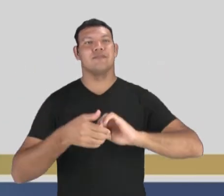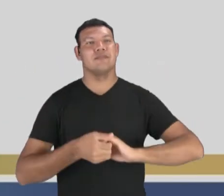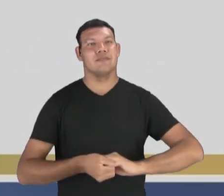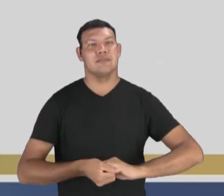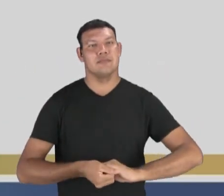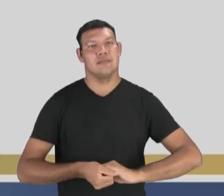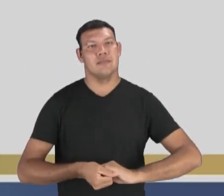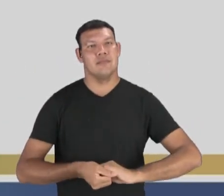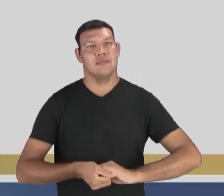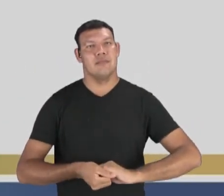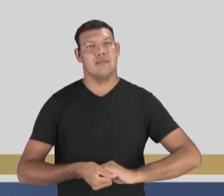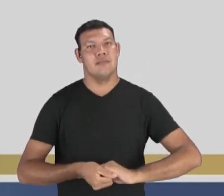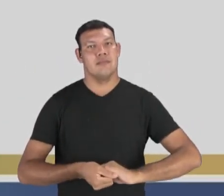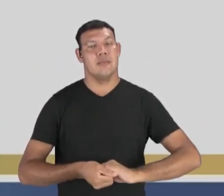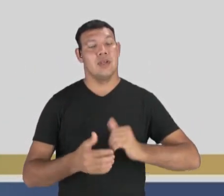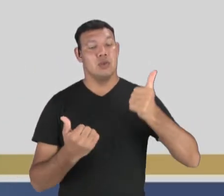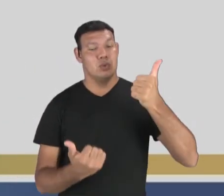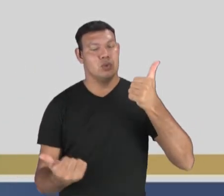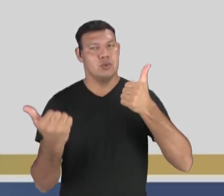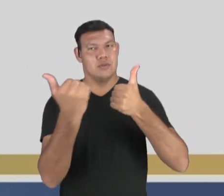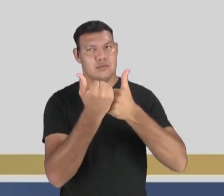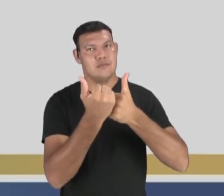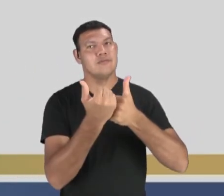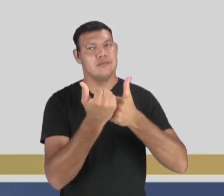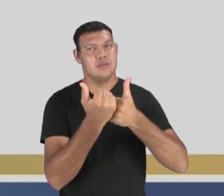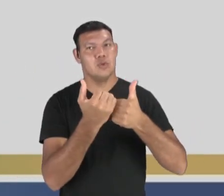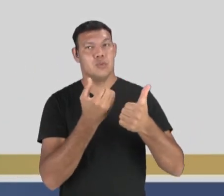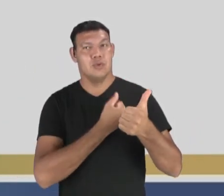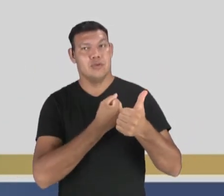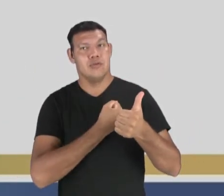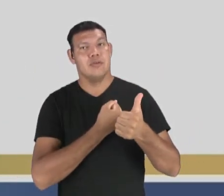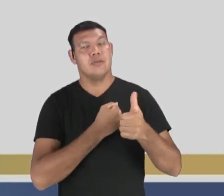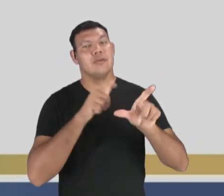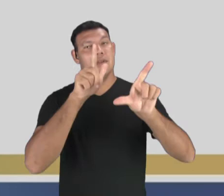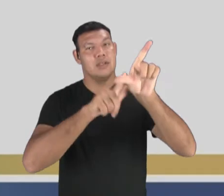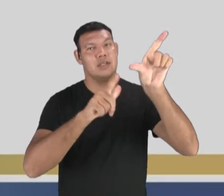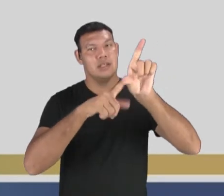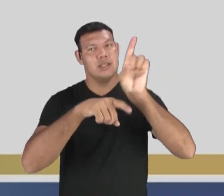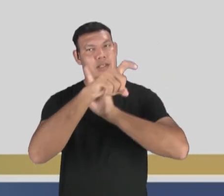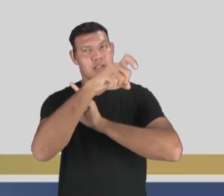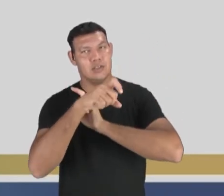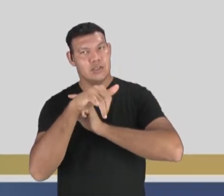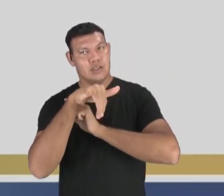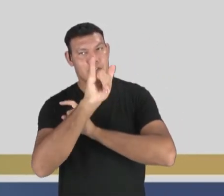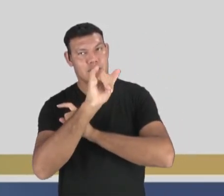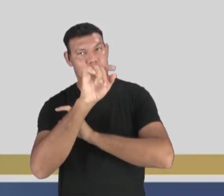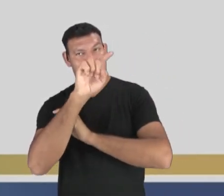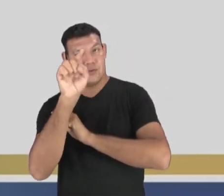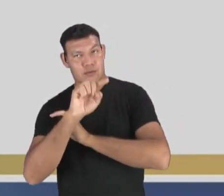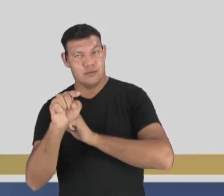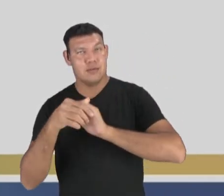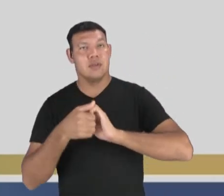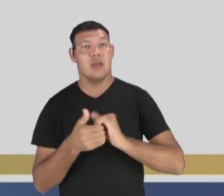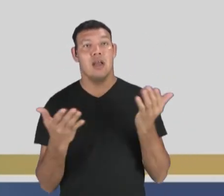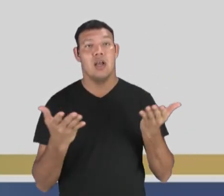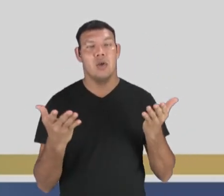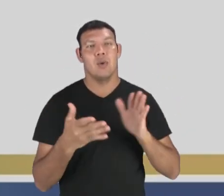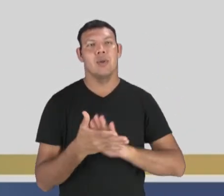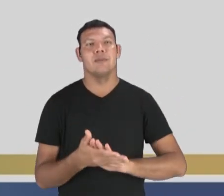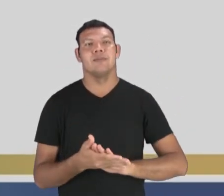segunda equação. Então, vamos substituir os valores de x, y, z na segunda equação. E aí nós vamos ter a seguinte